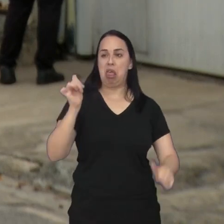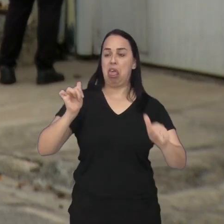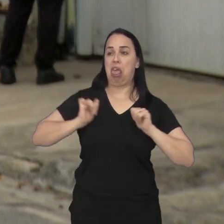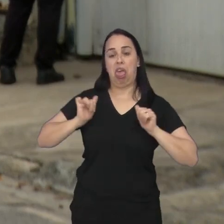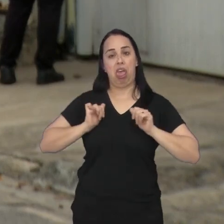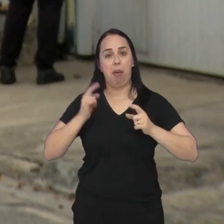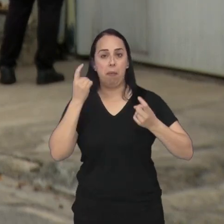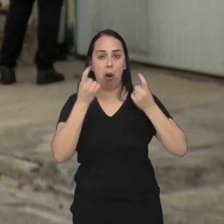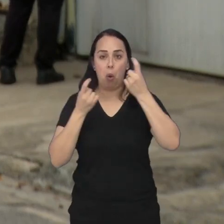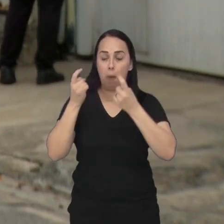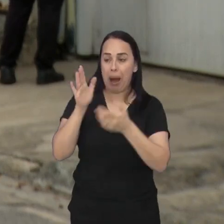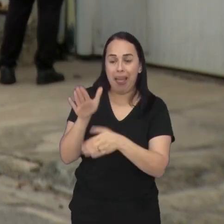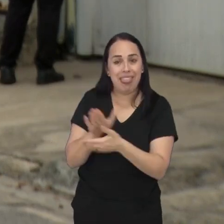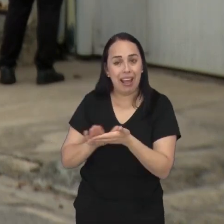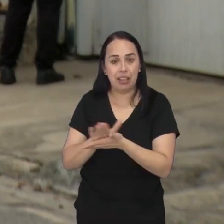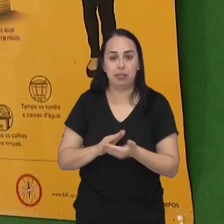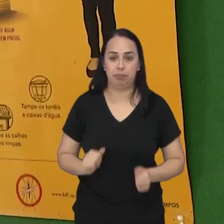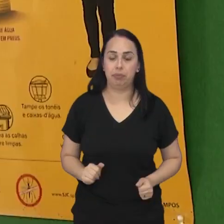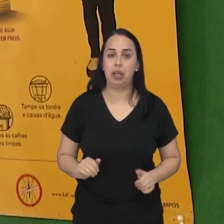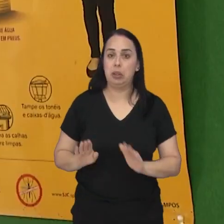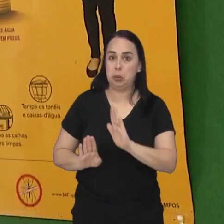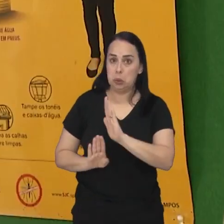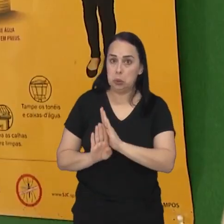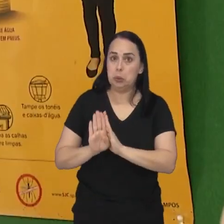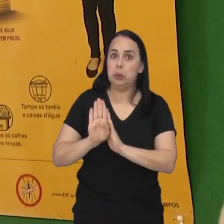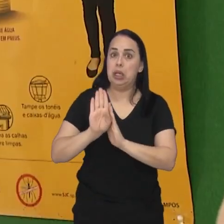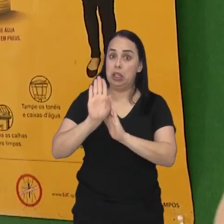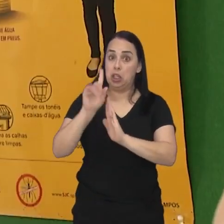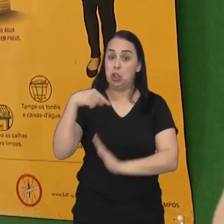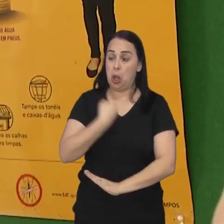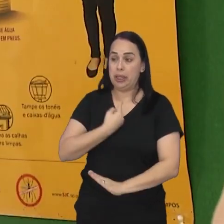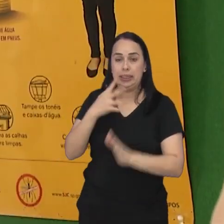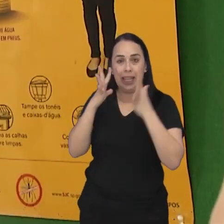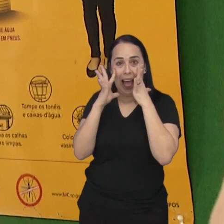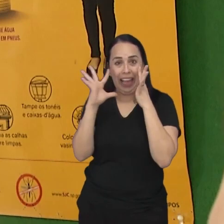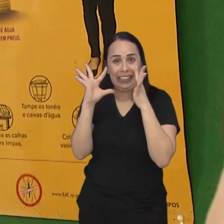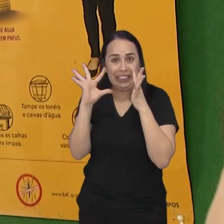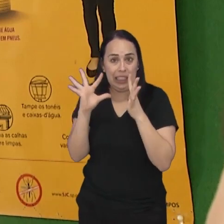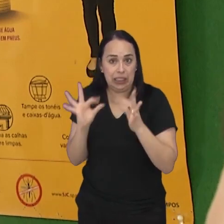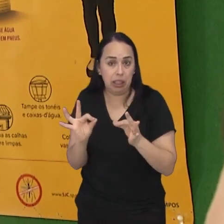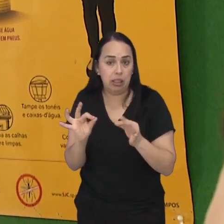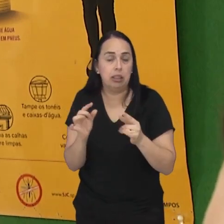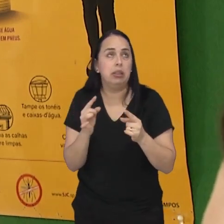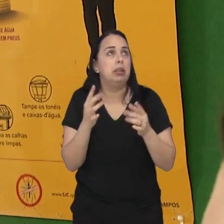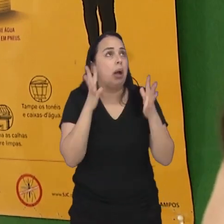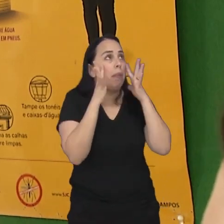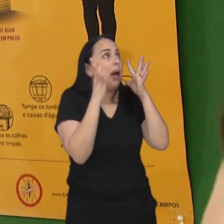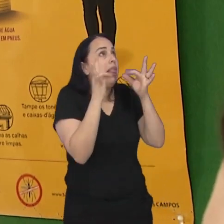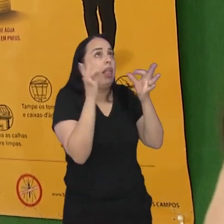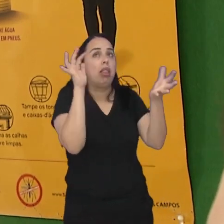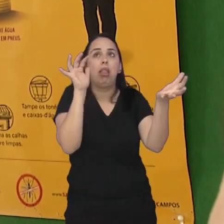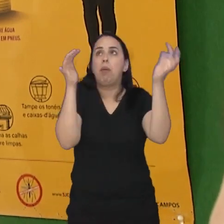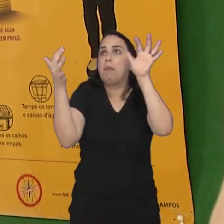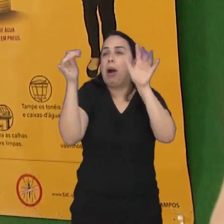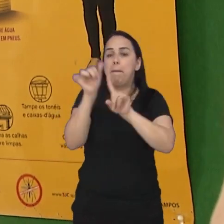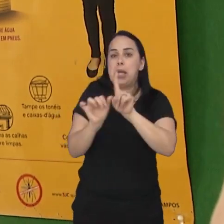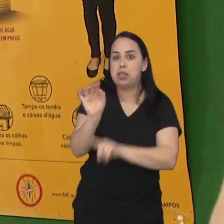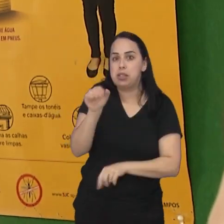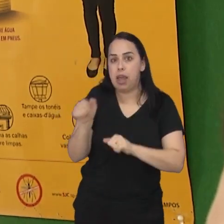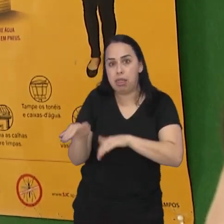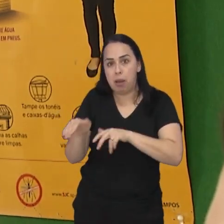climáticas unidas ao descuido da população. É um aumento, sim, bem expressivo. Nos chamou a atenção as